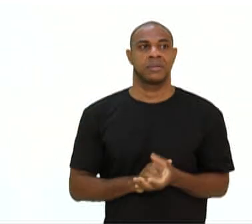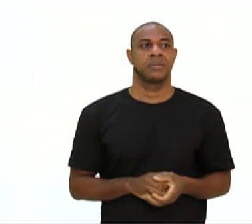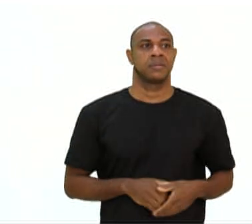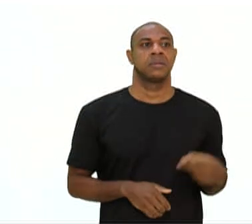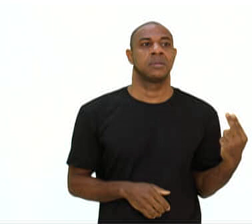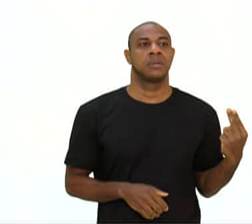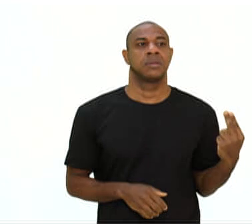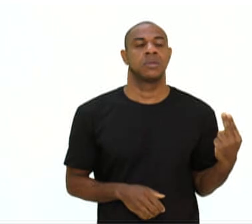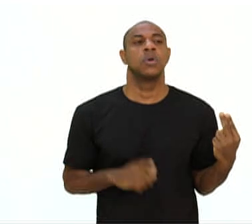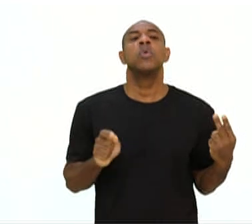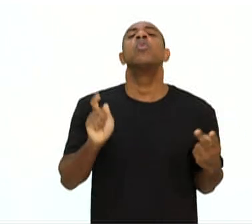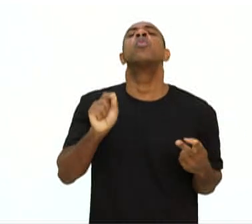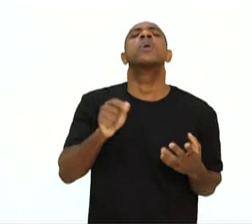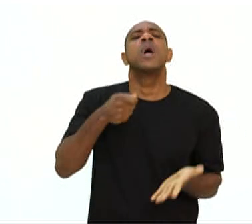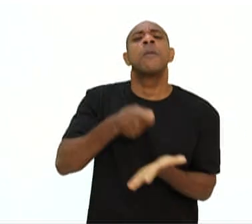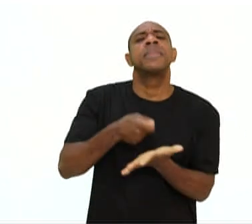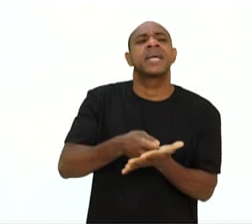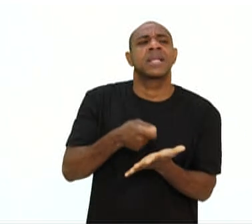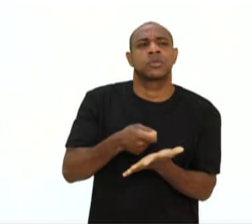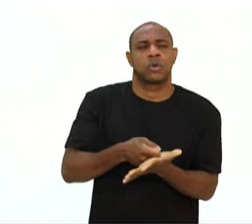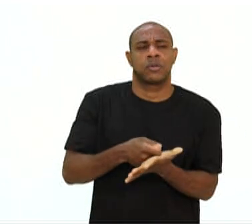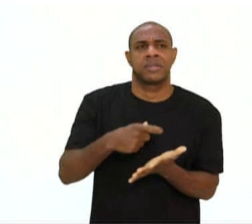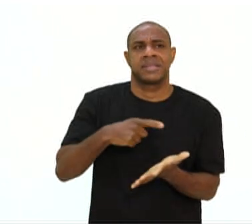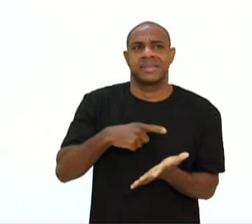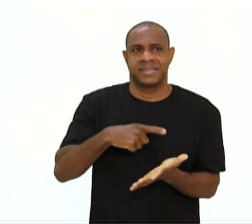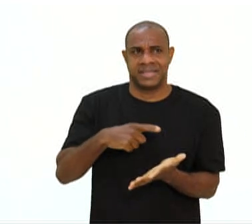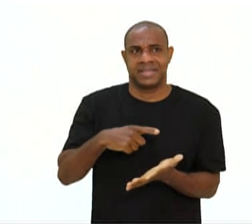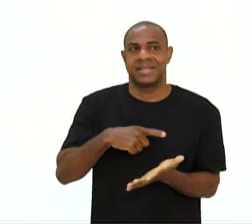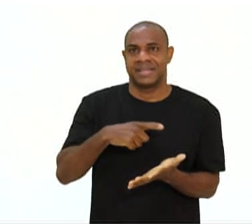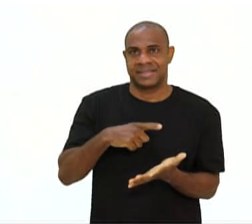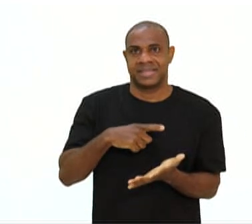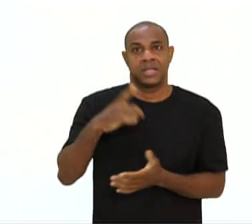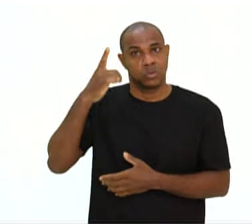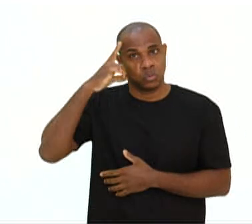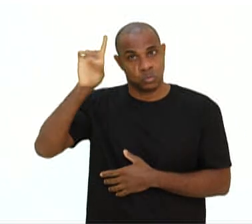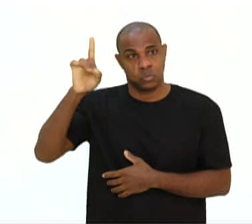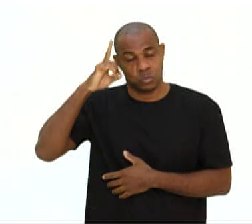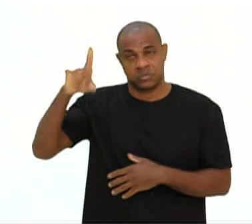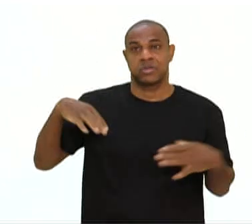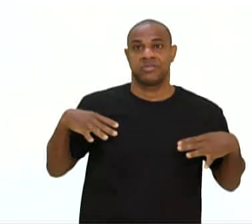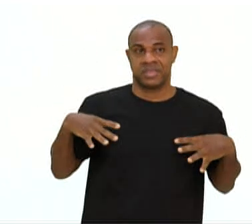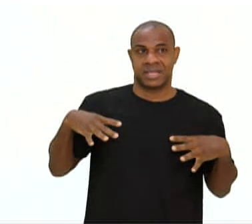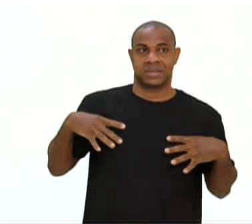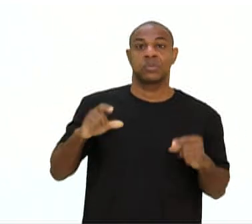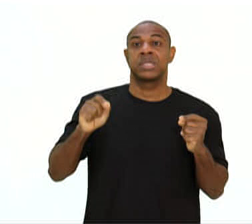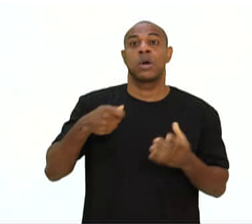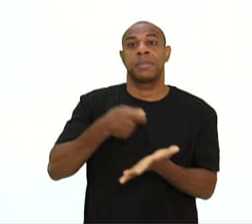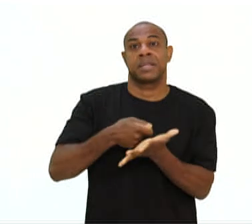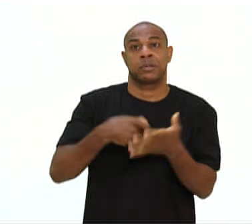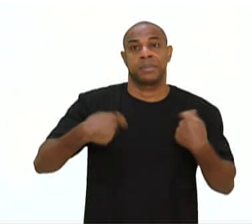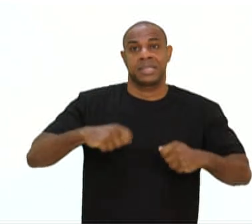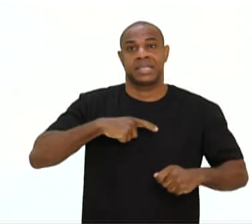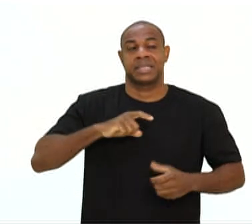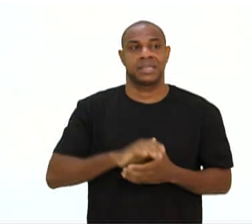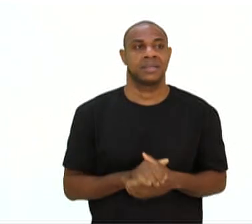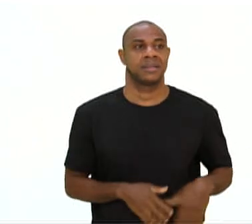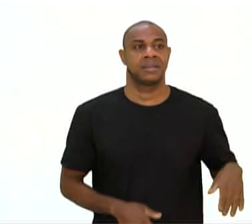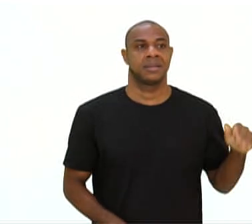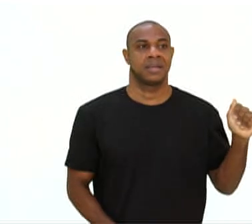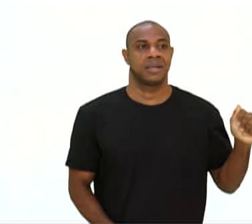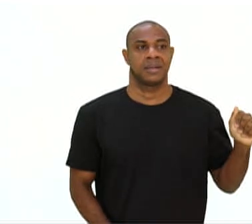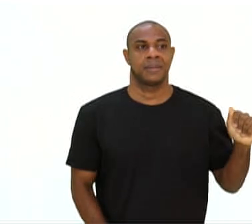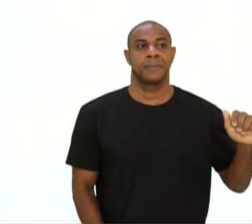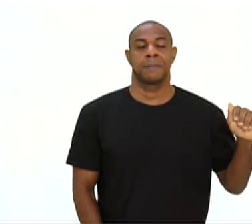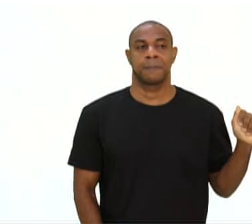ter no Dia de Ação de Graças. Turkey, fish and green pumpkin, turkey, potatoes and pumpkin pie, turkey, potatoes and